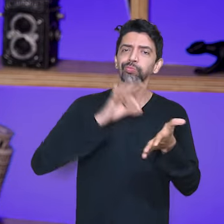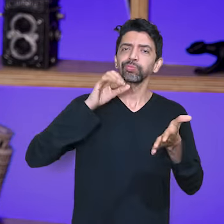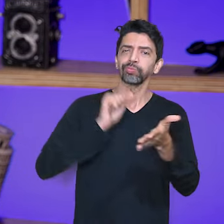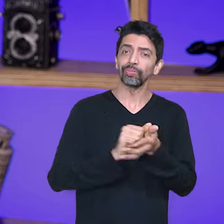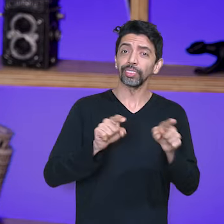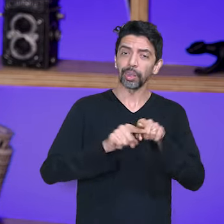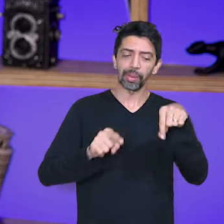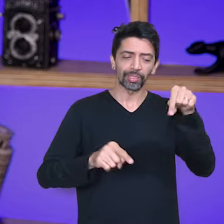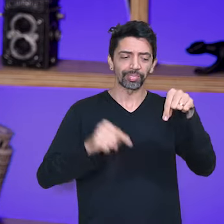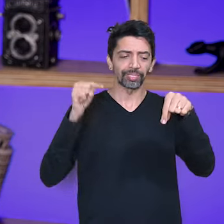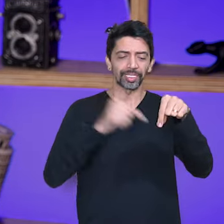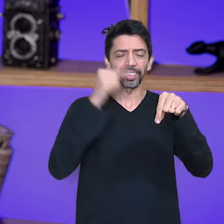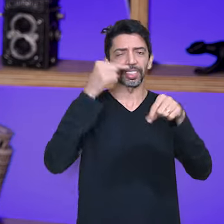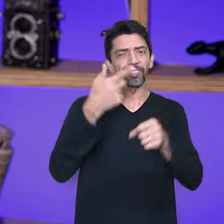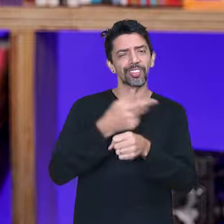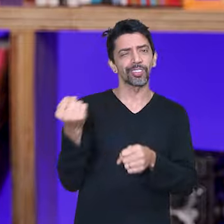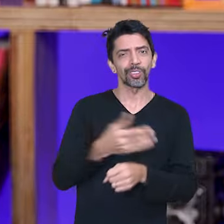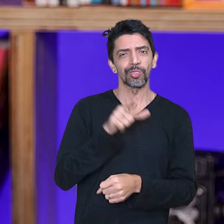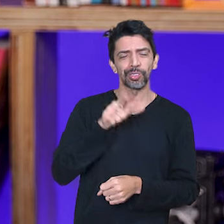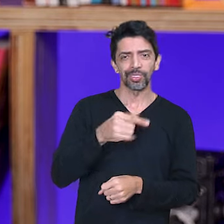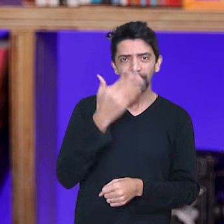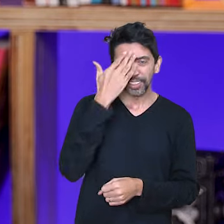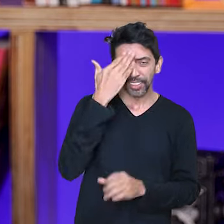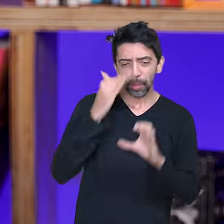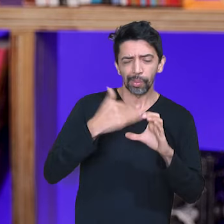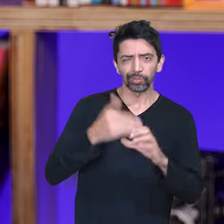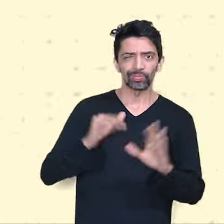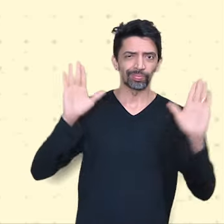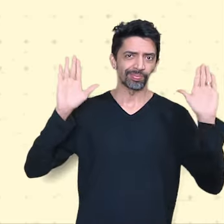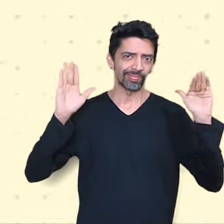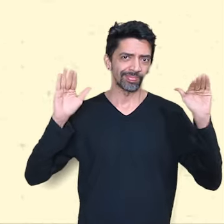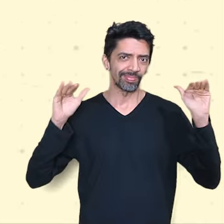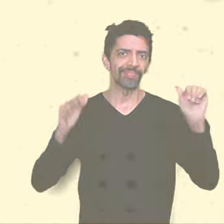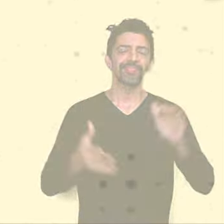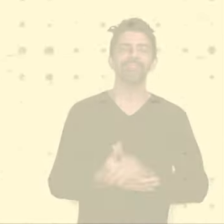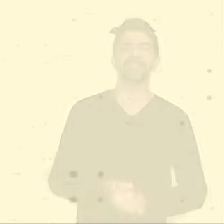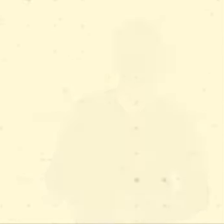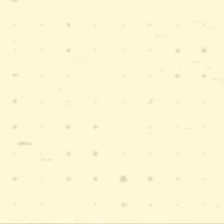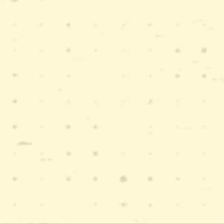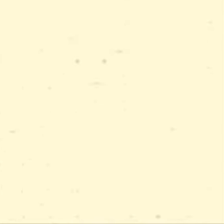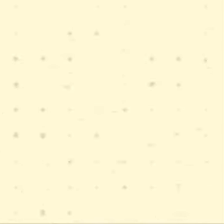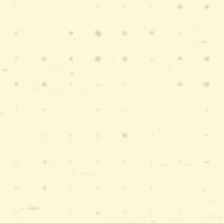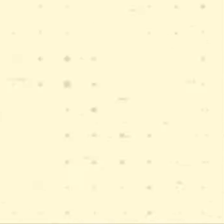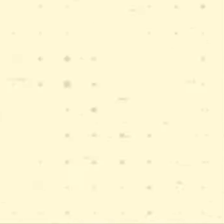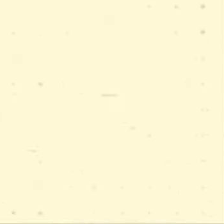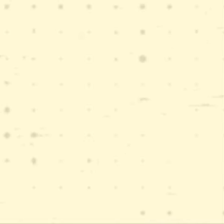receber meus próximos conteúdos. Até o próximo bate-papo. Tchau!